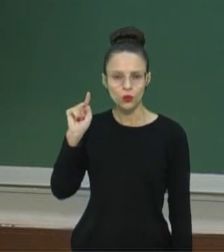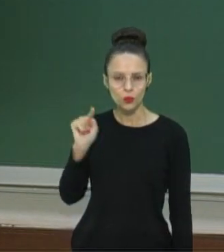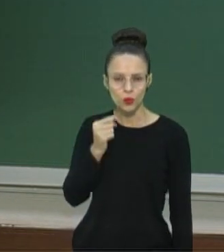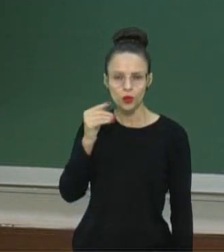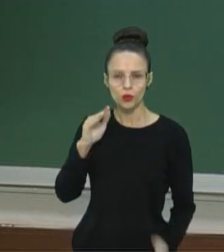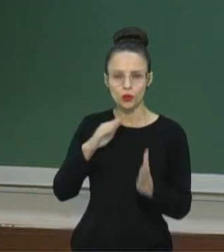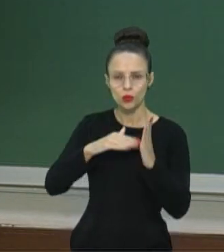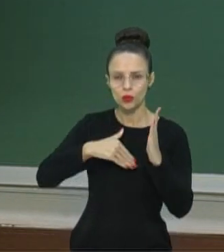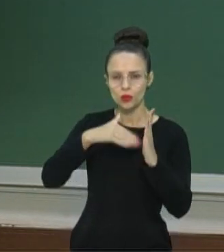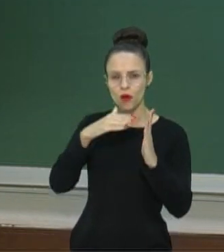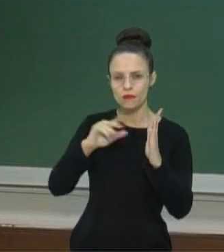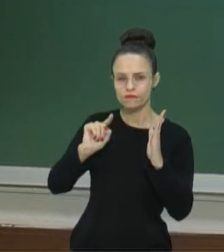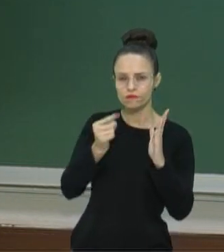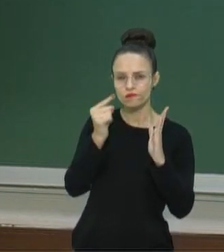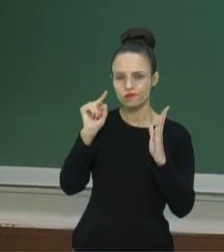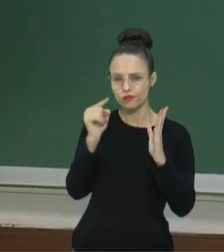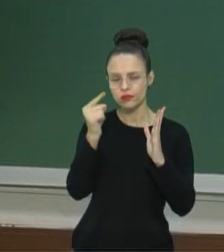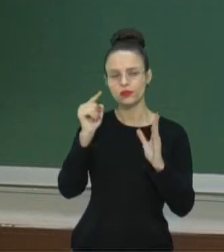e traço,